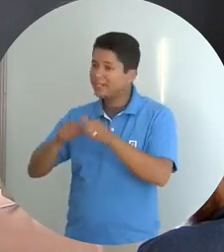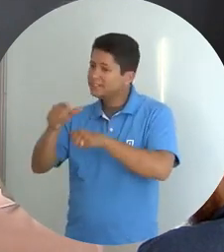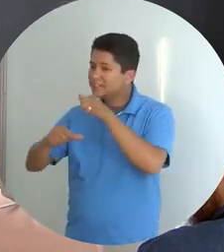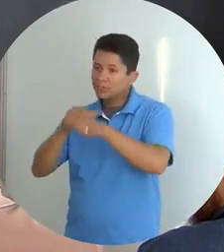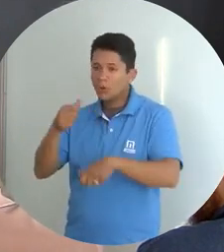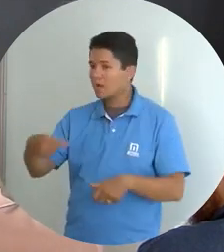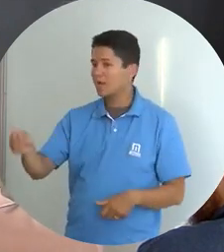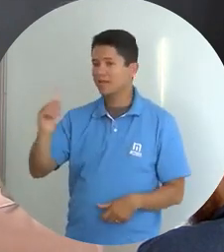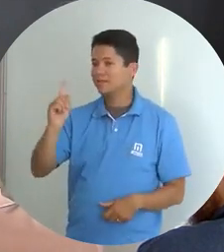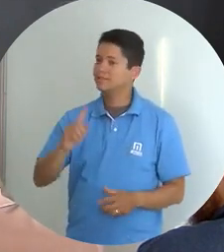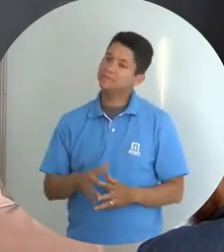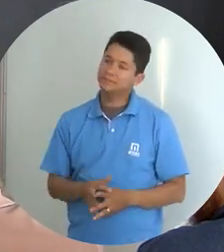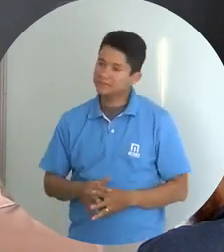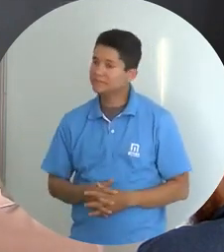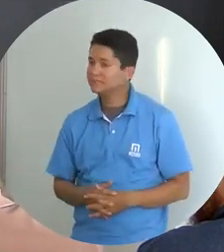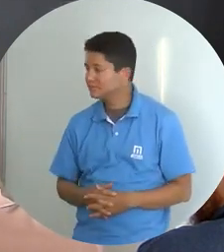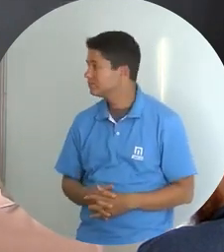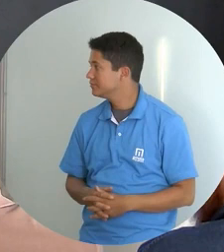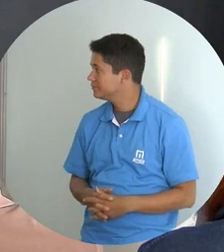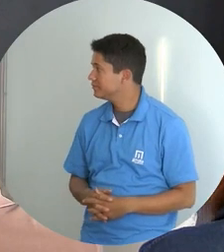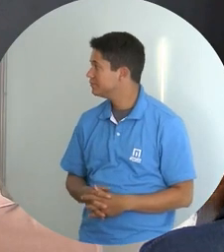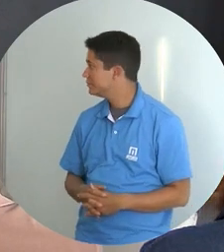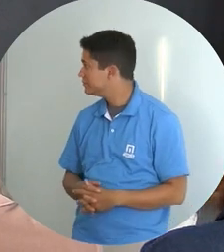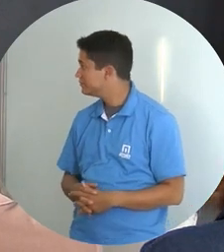equipamento. Então,